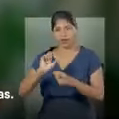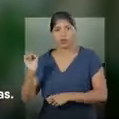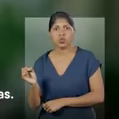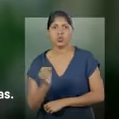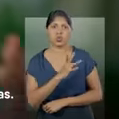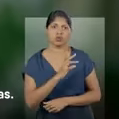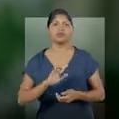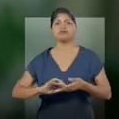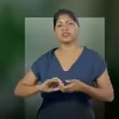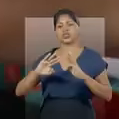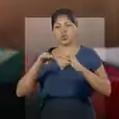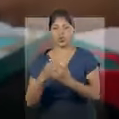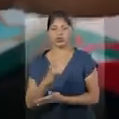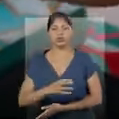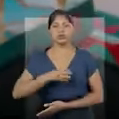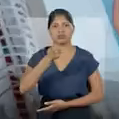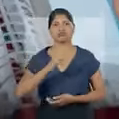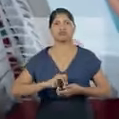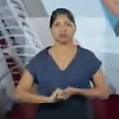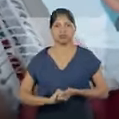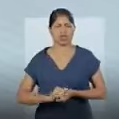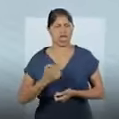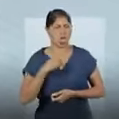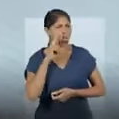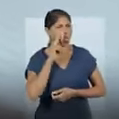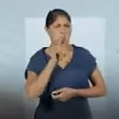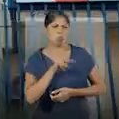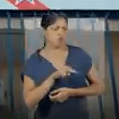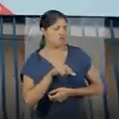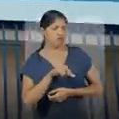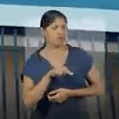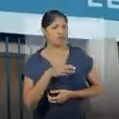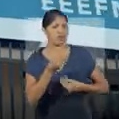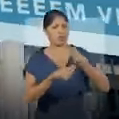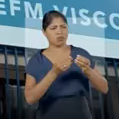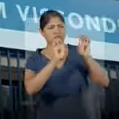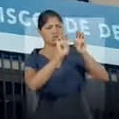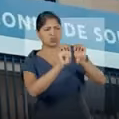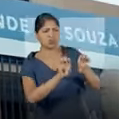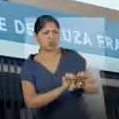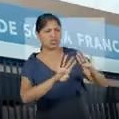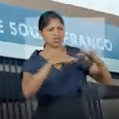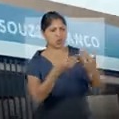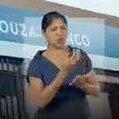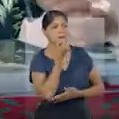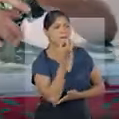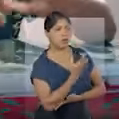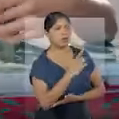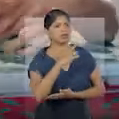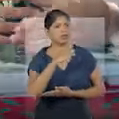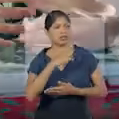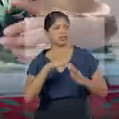escolas novas, escolas recuperadas. Eu nunca tinha visto uma escola com uma estrutura boa igual a do Visconde, que é uma escola